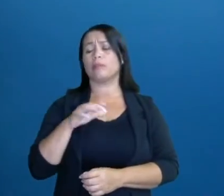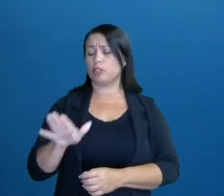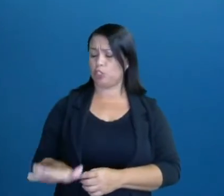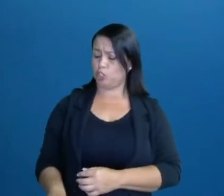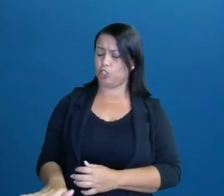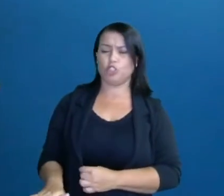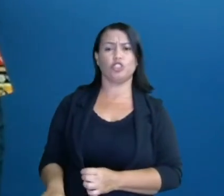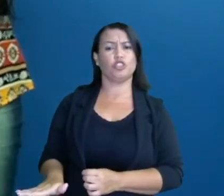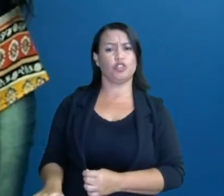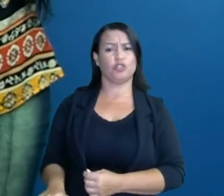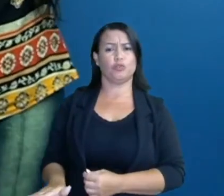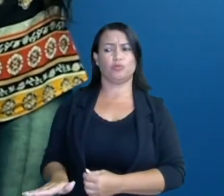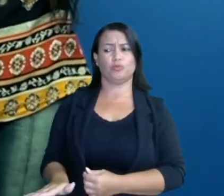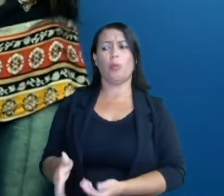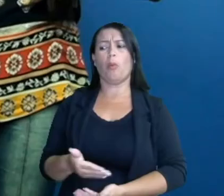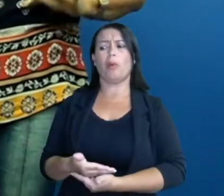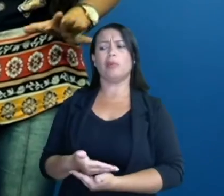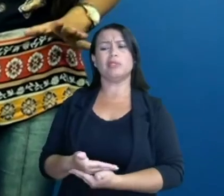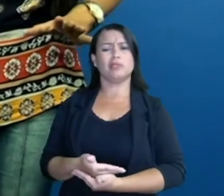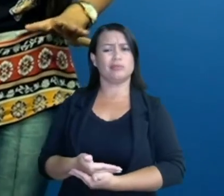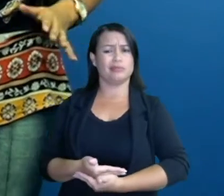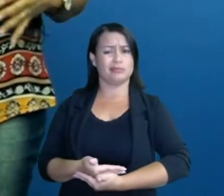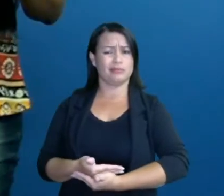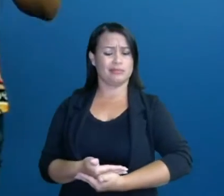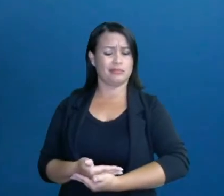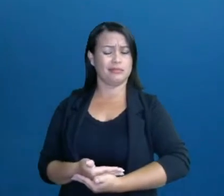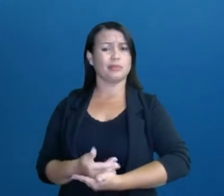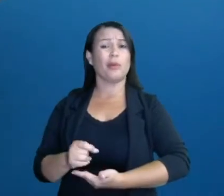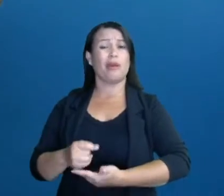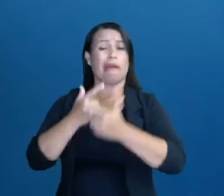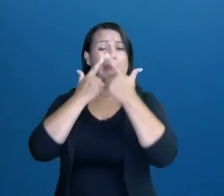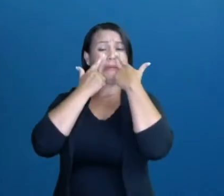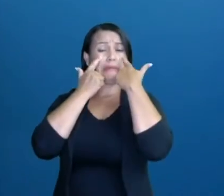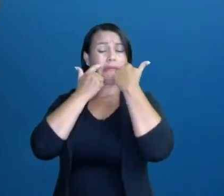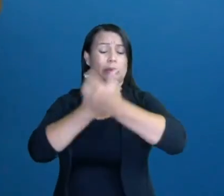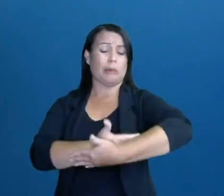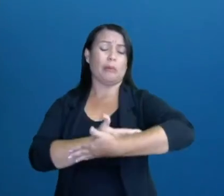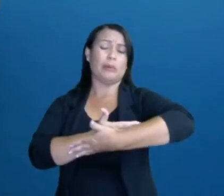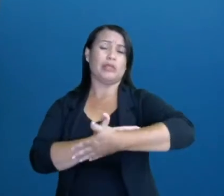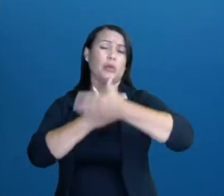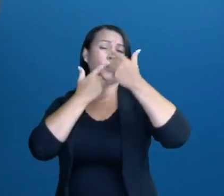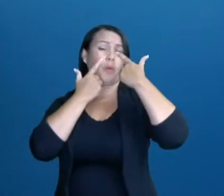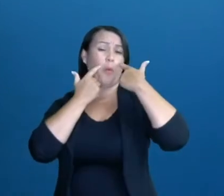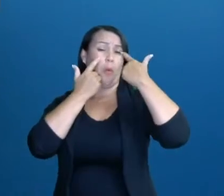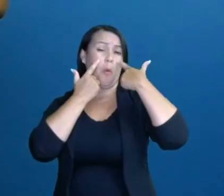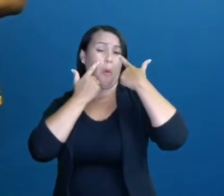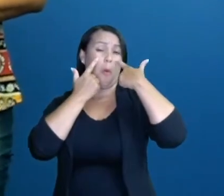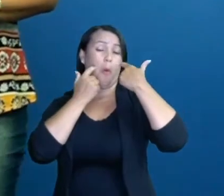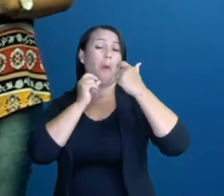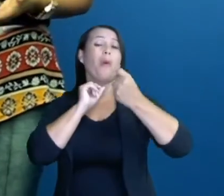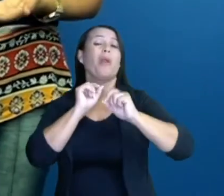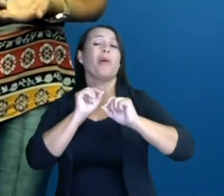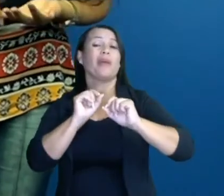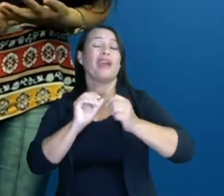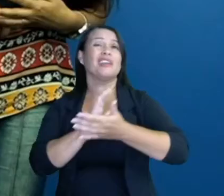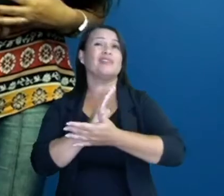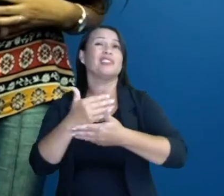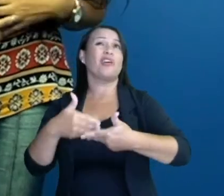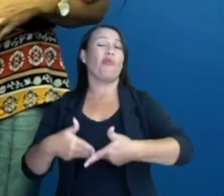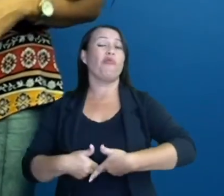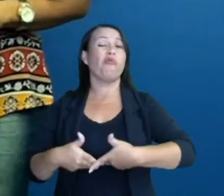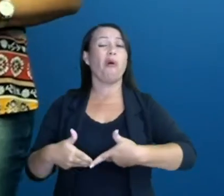lá, né, bebezinho, então a gente vai chorar, a gente começa a chorar, né? Às vezes está